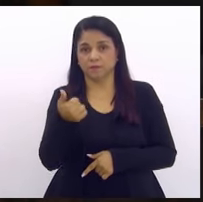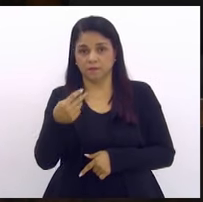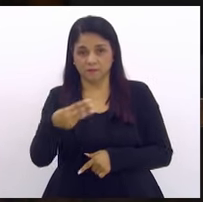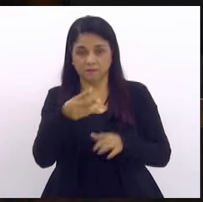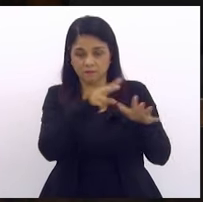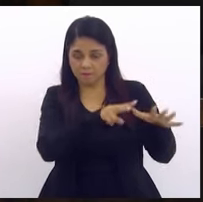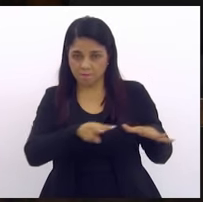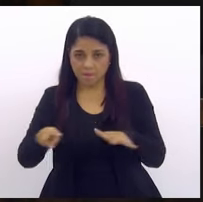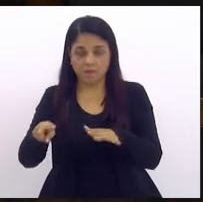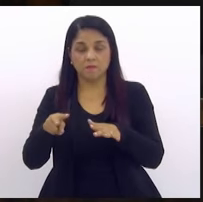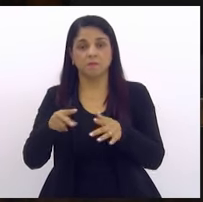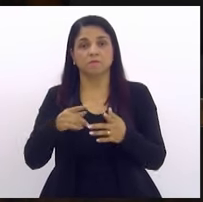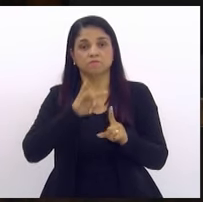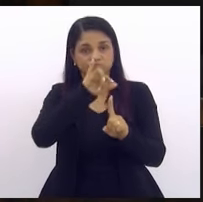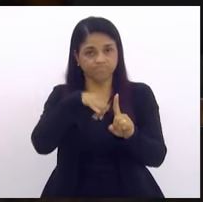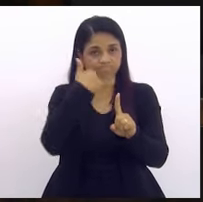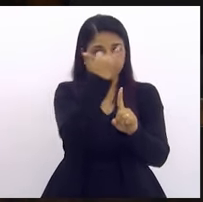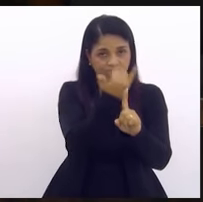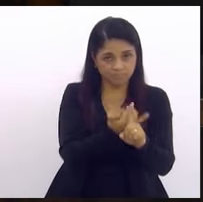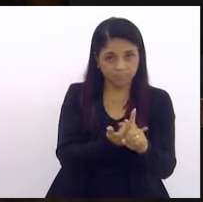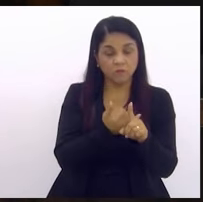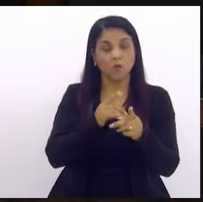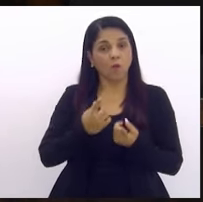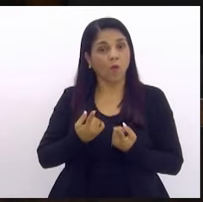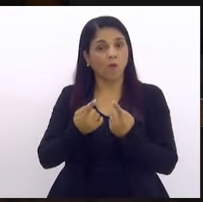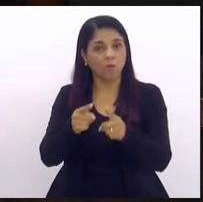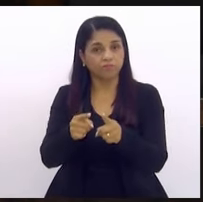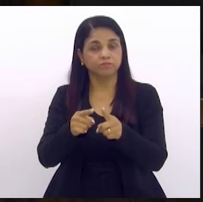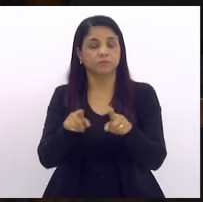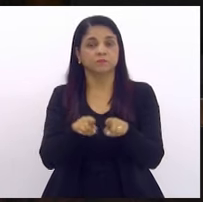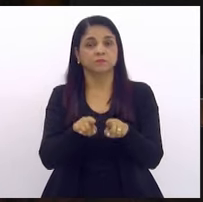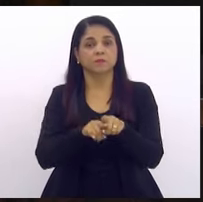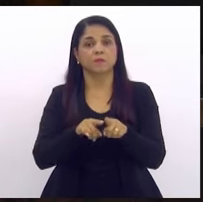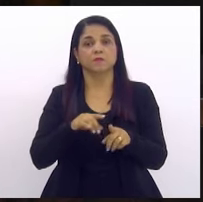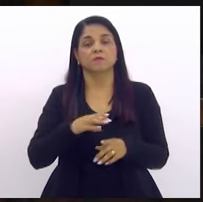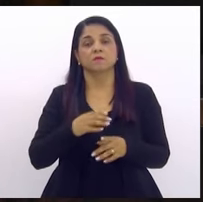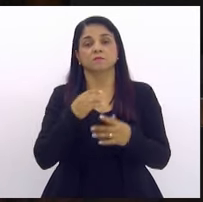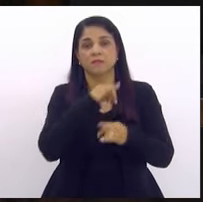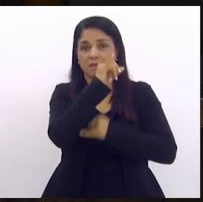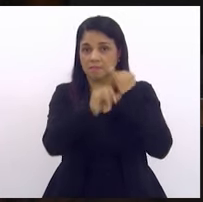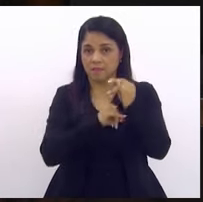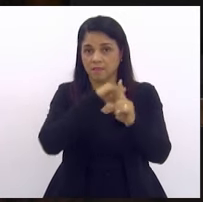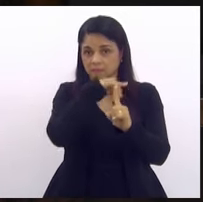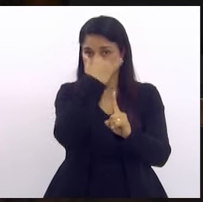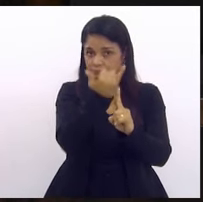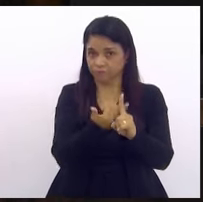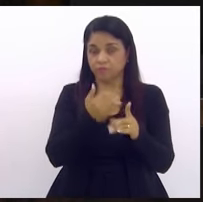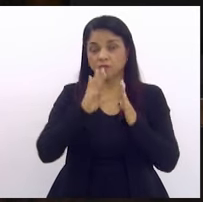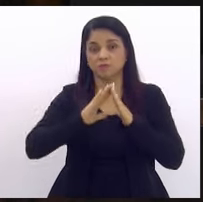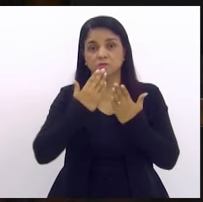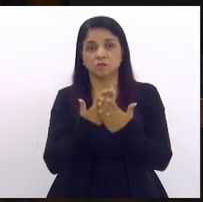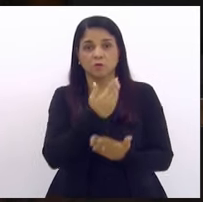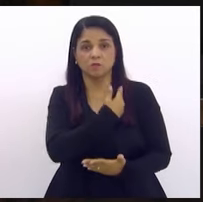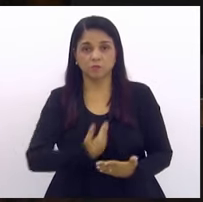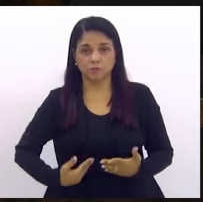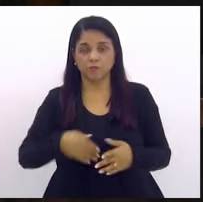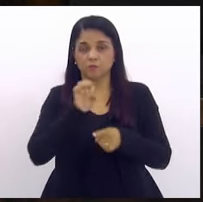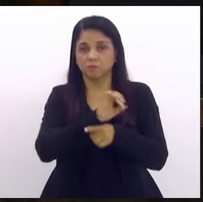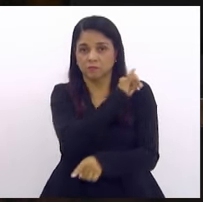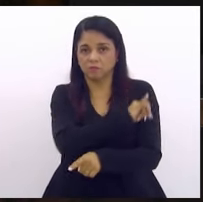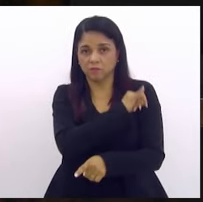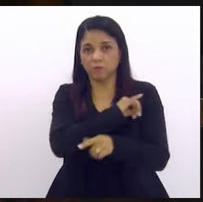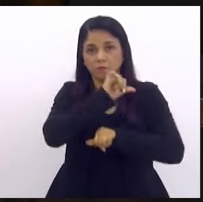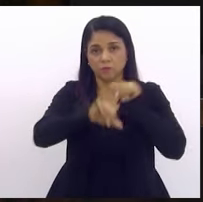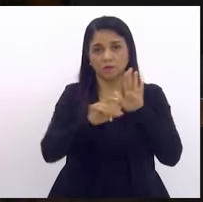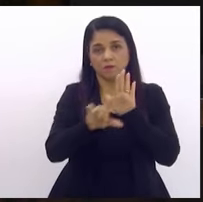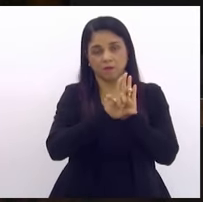Semana de Combate ao Bullying e ao Ciberbullying nas escolas públicas da rede estadual do Rio de Janeiro, alterando a lei